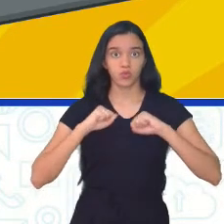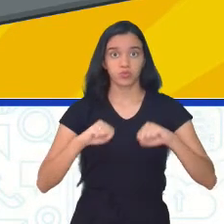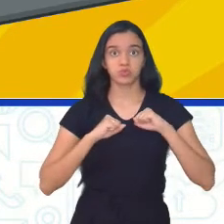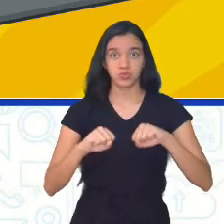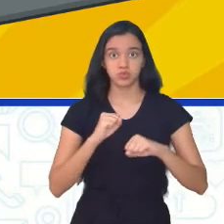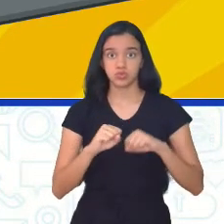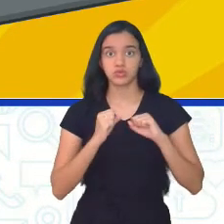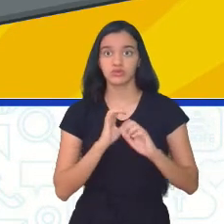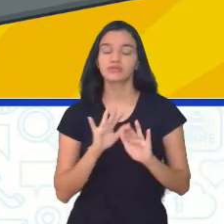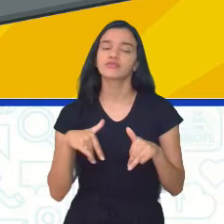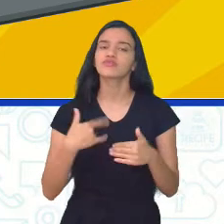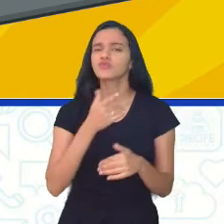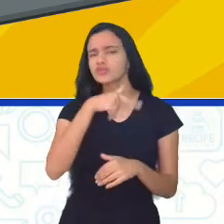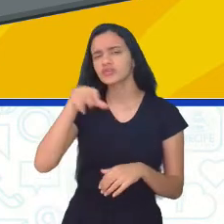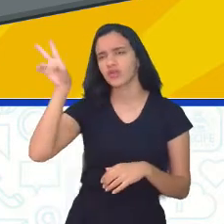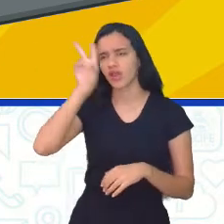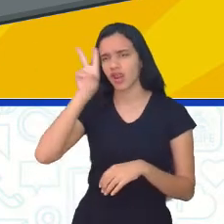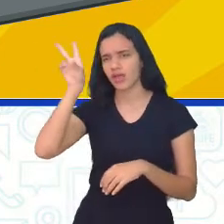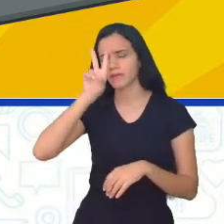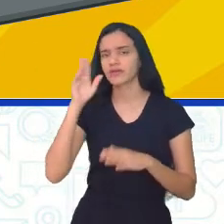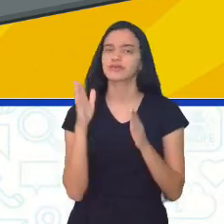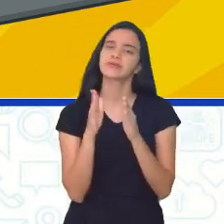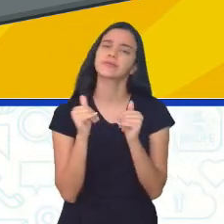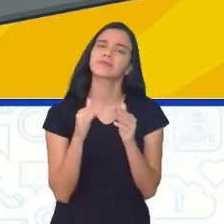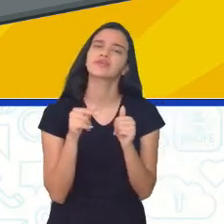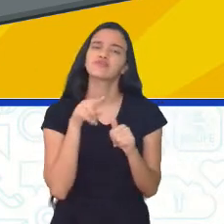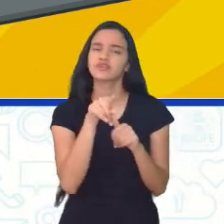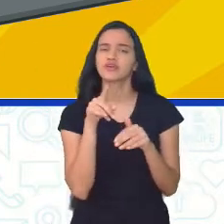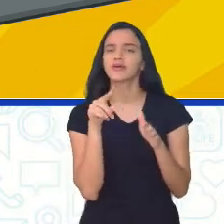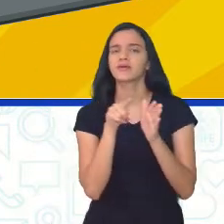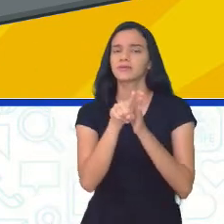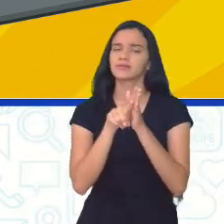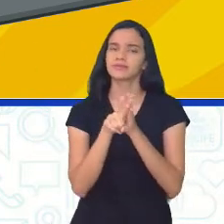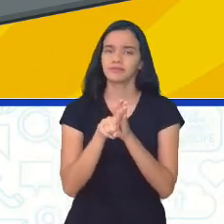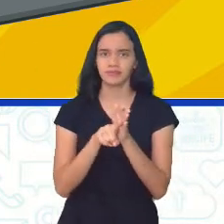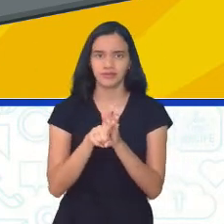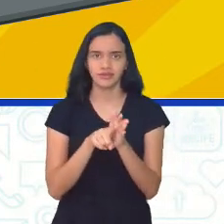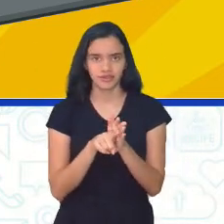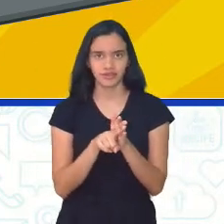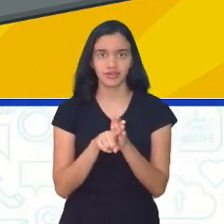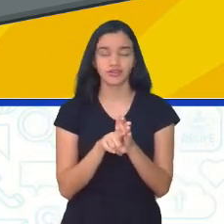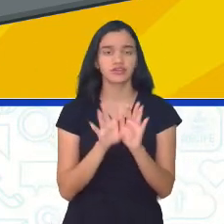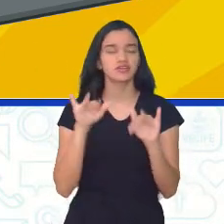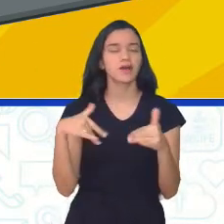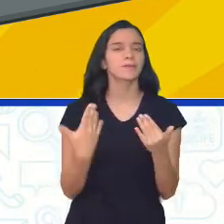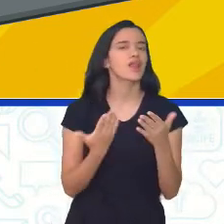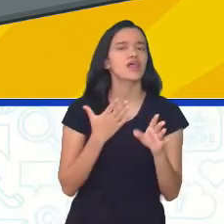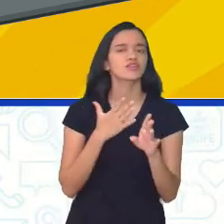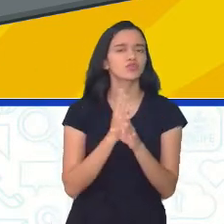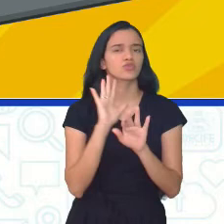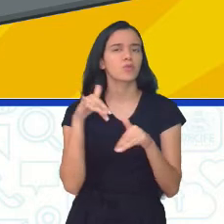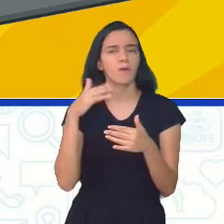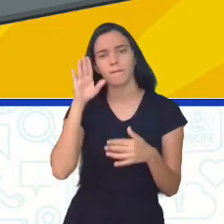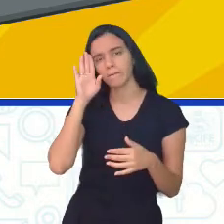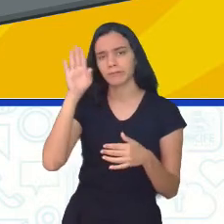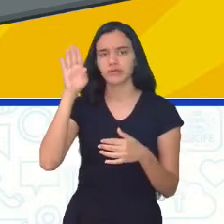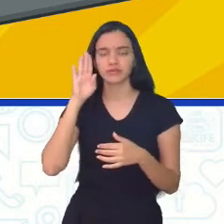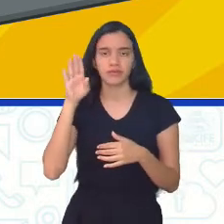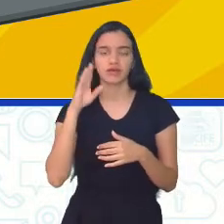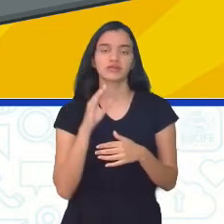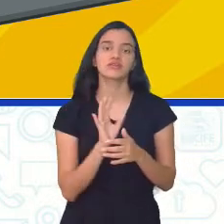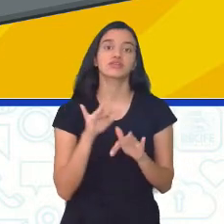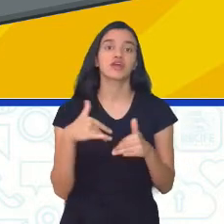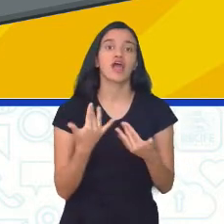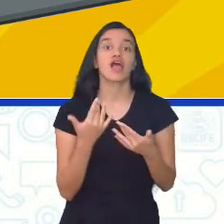pedido. Vocês estão lembrados que eu pedi para que vocês fizessem uma pesquisa para descobrir quais são os principais efeitos